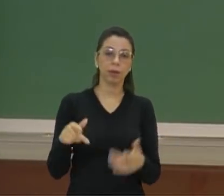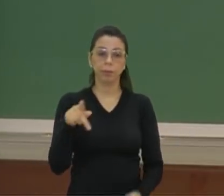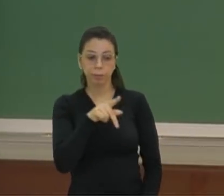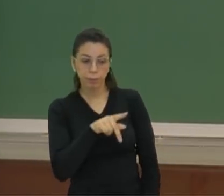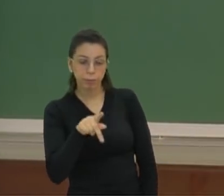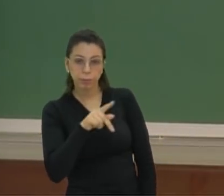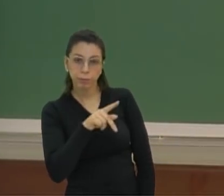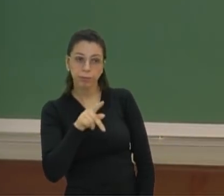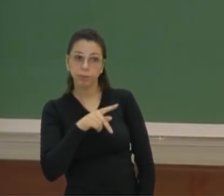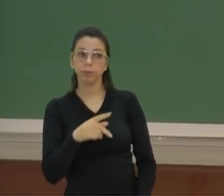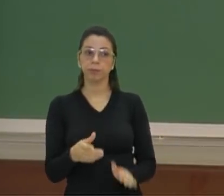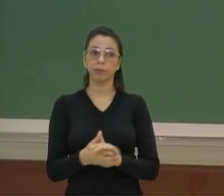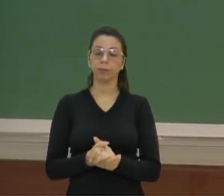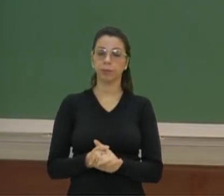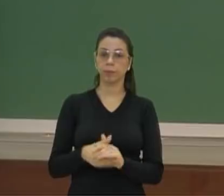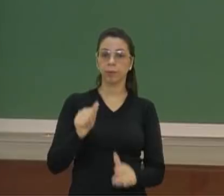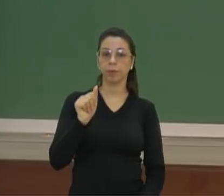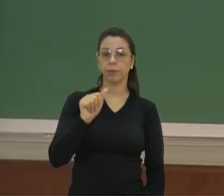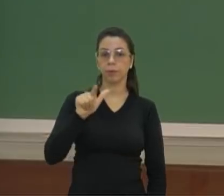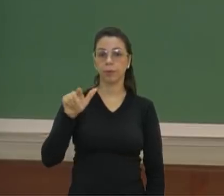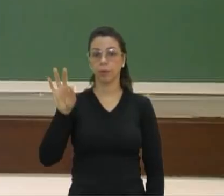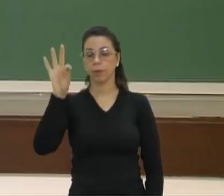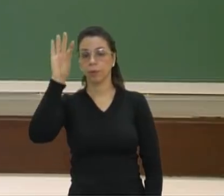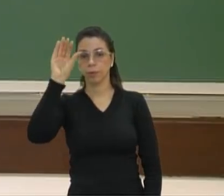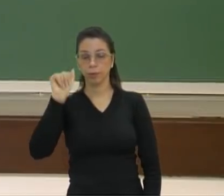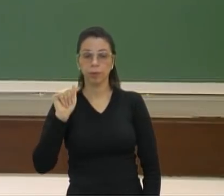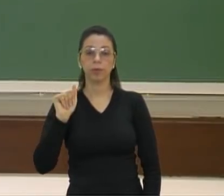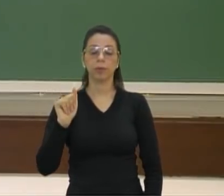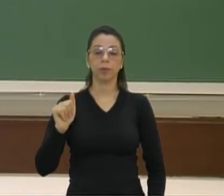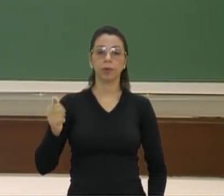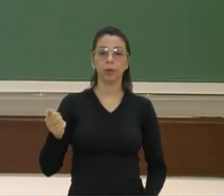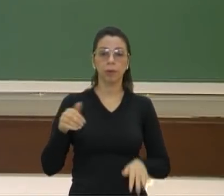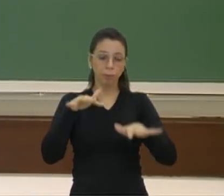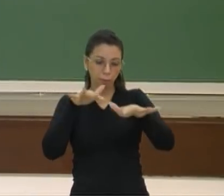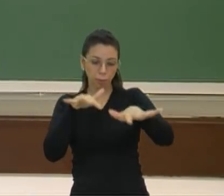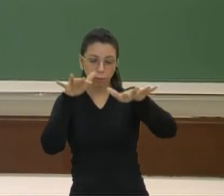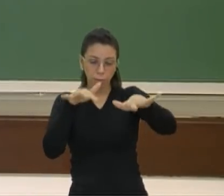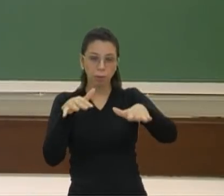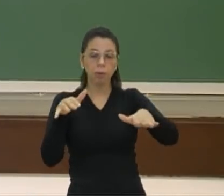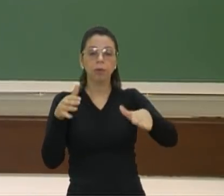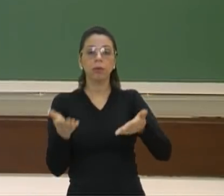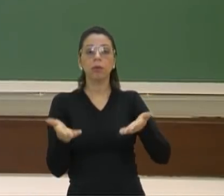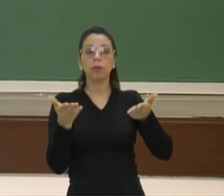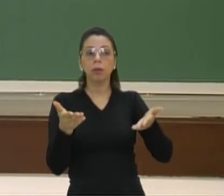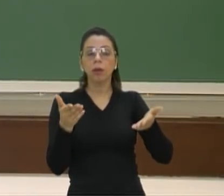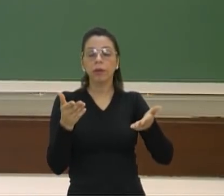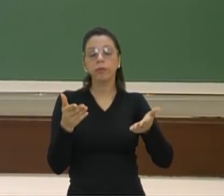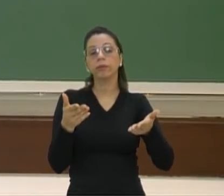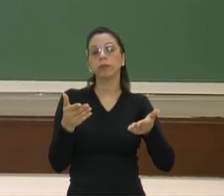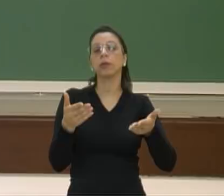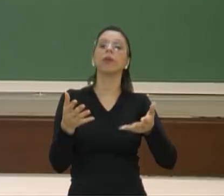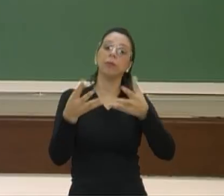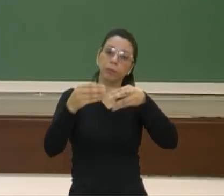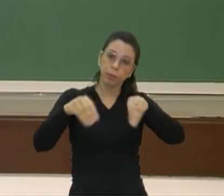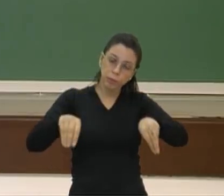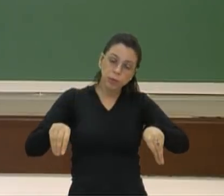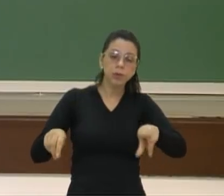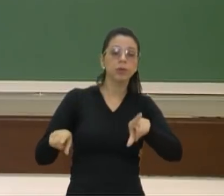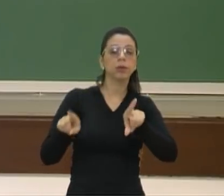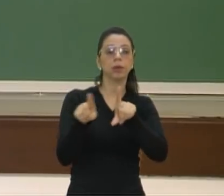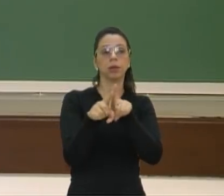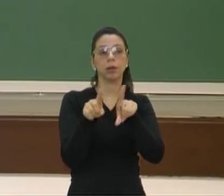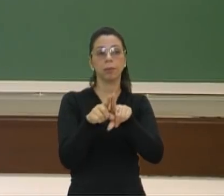aqui o alto, o trânsito leve, também está vermelhinho, ele também prejudica? Ele também prejudica, mas não